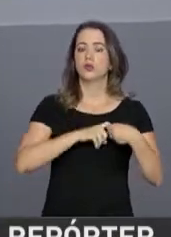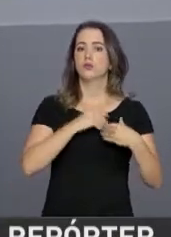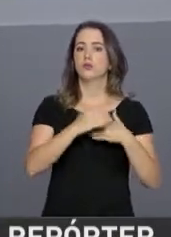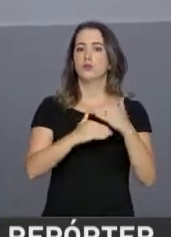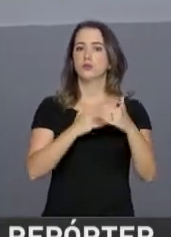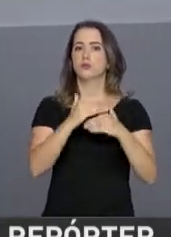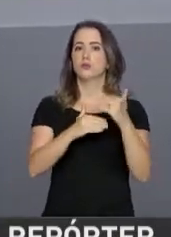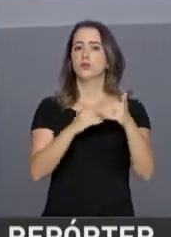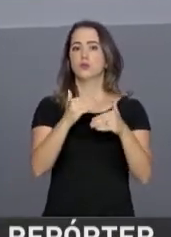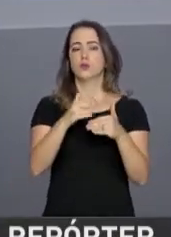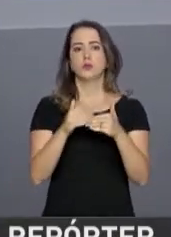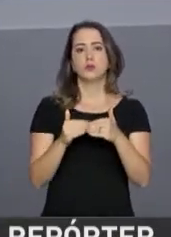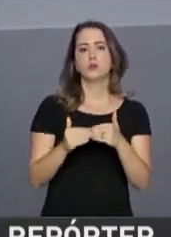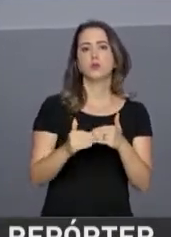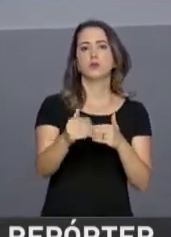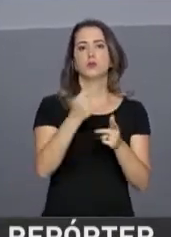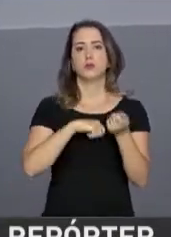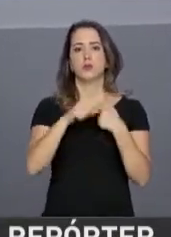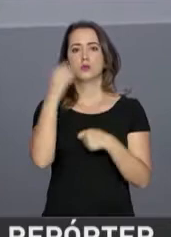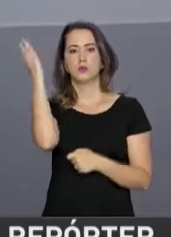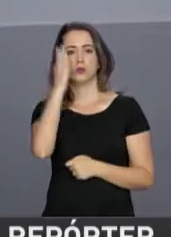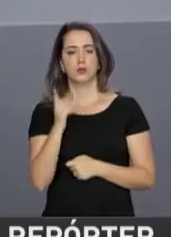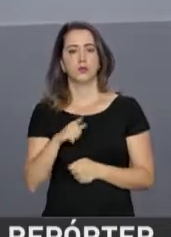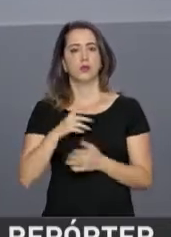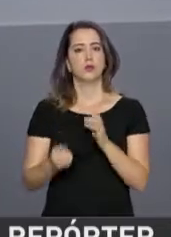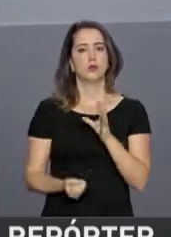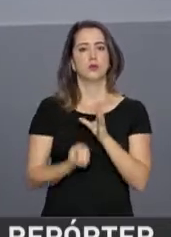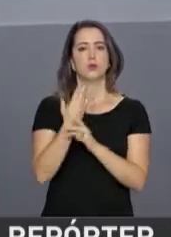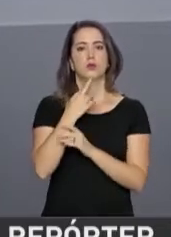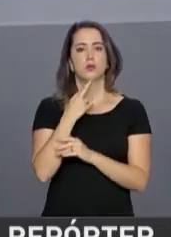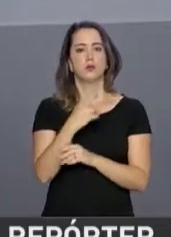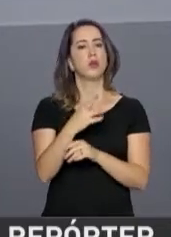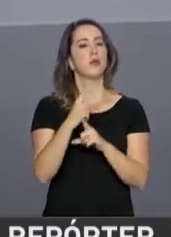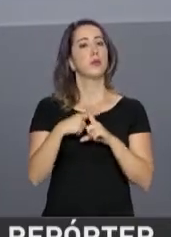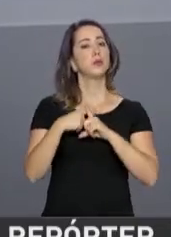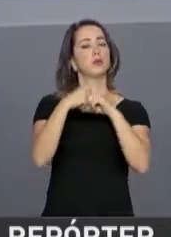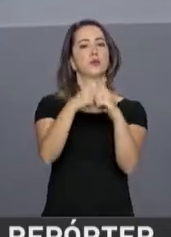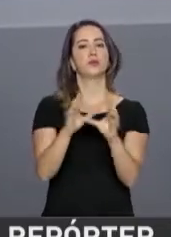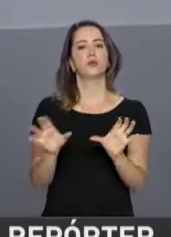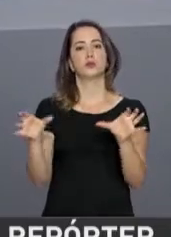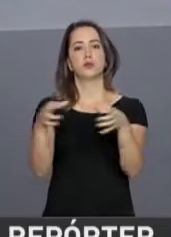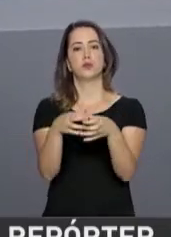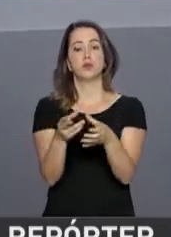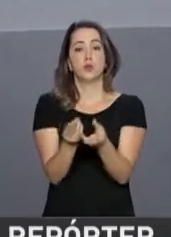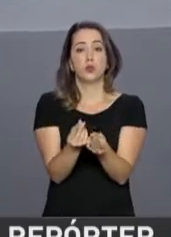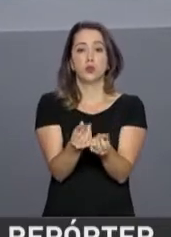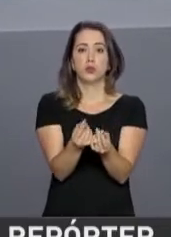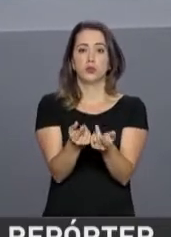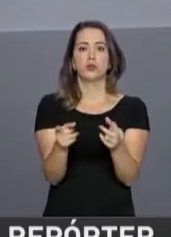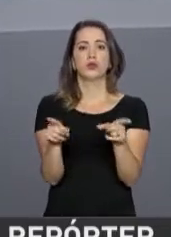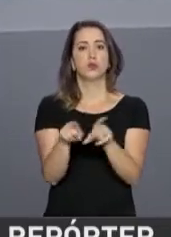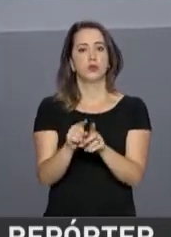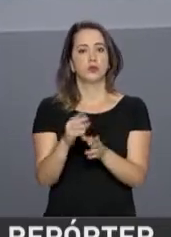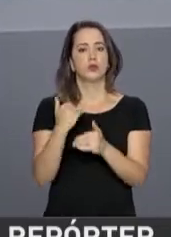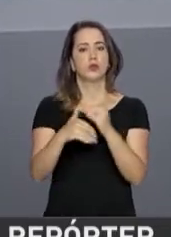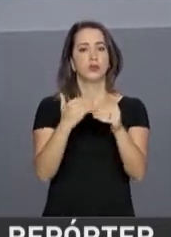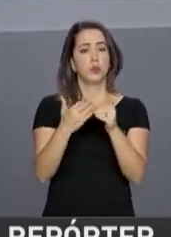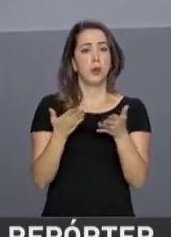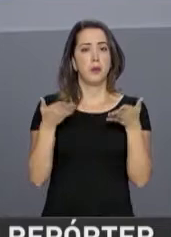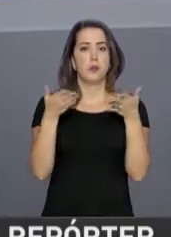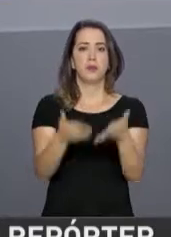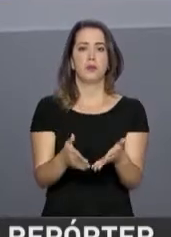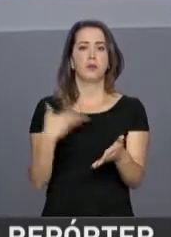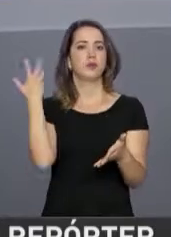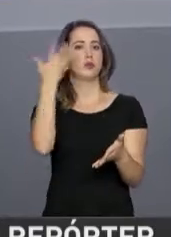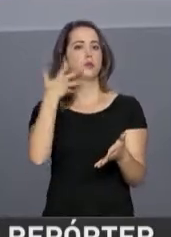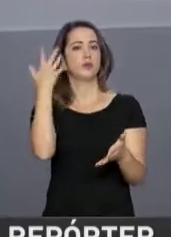gradual e continuada da economia brasileira tem gerado resultados positivos na área dos investimentos ele participou